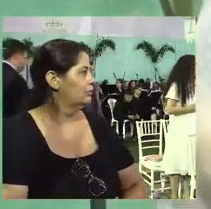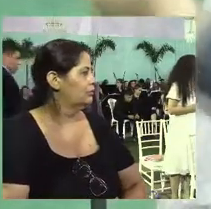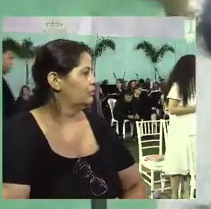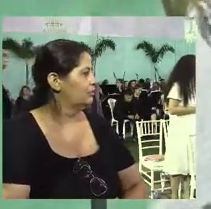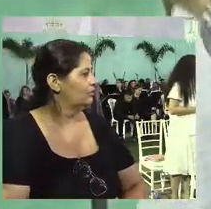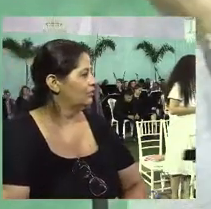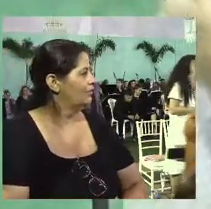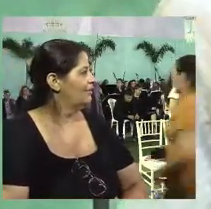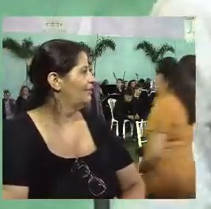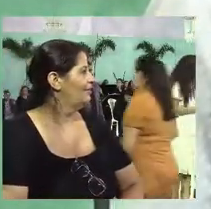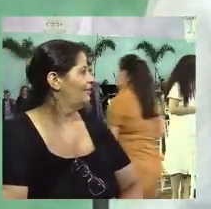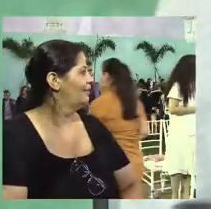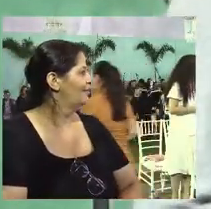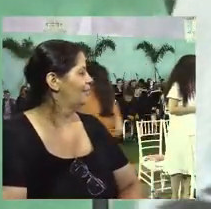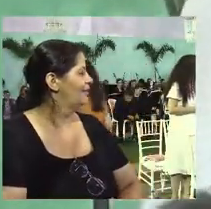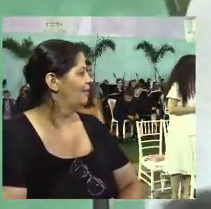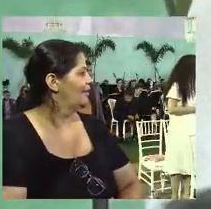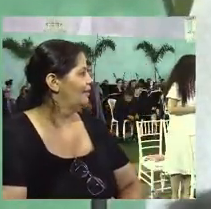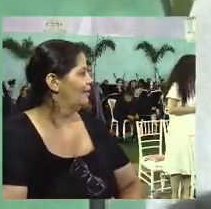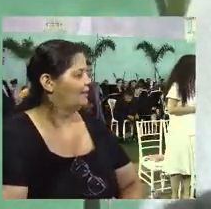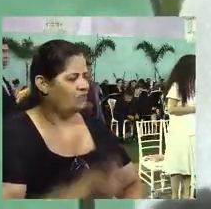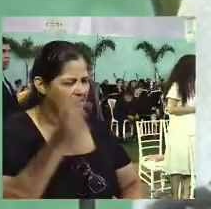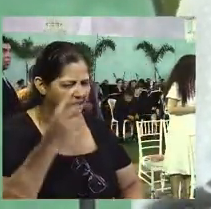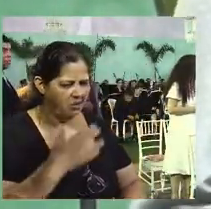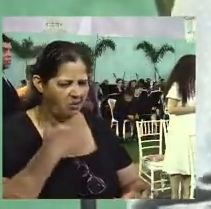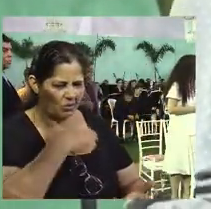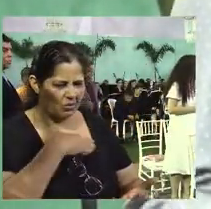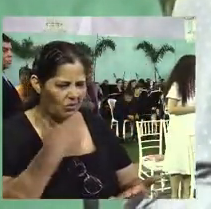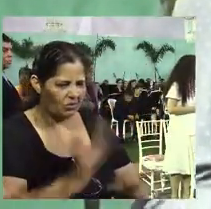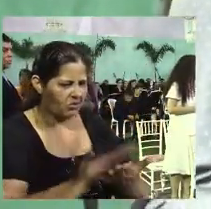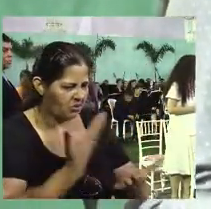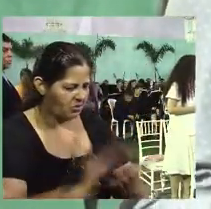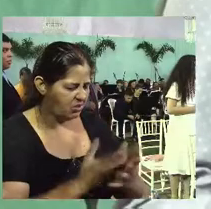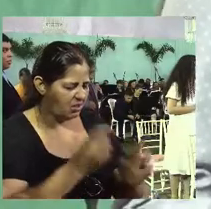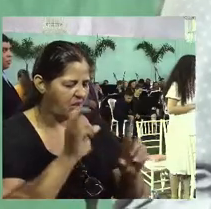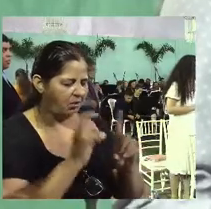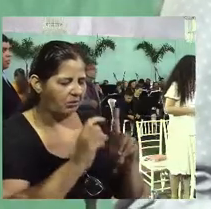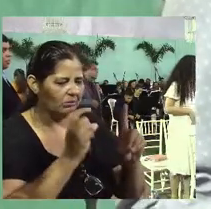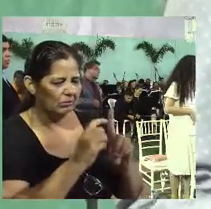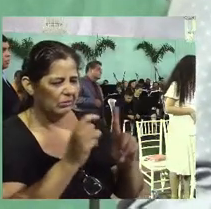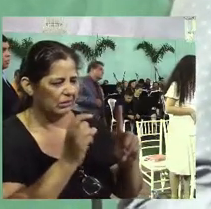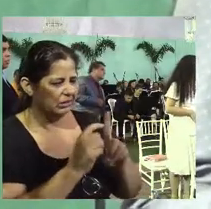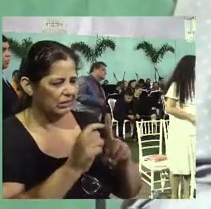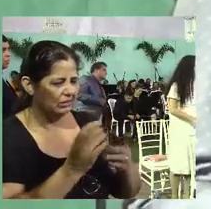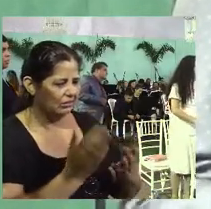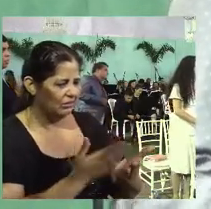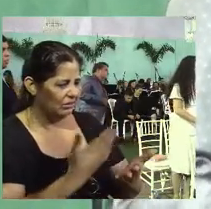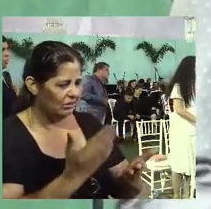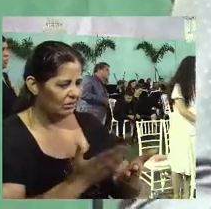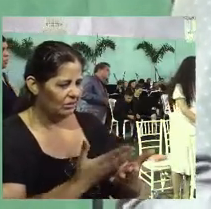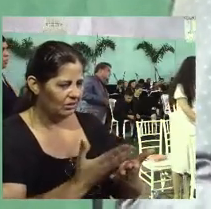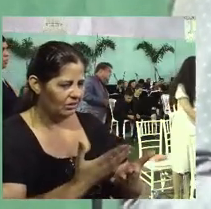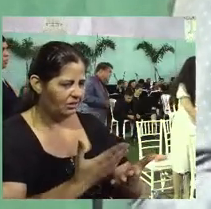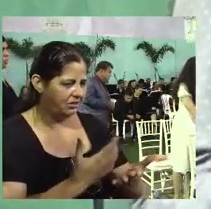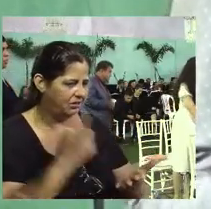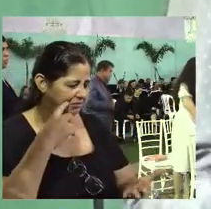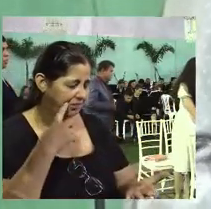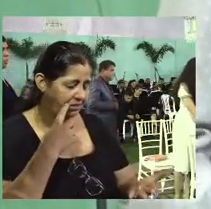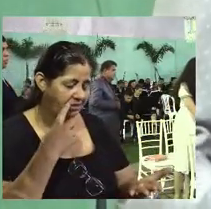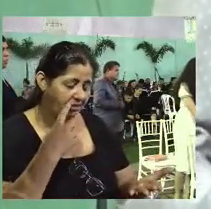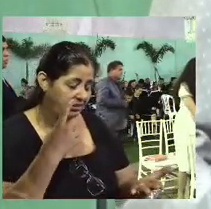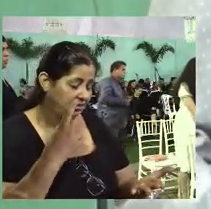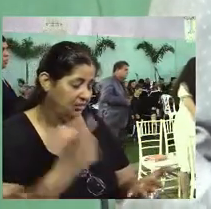eu gosto de estudar a palavra Mas estudar arrumar um capítulo tinha que parar